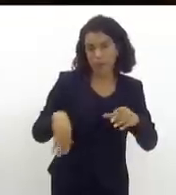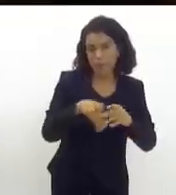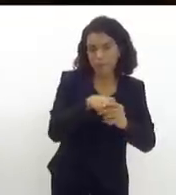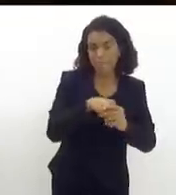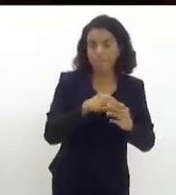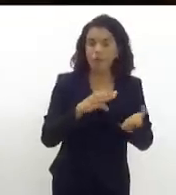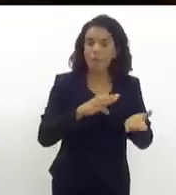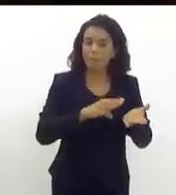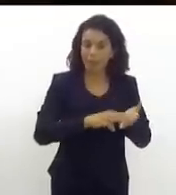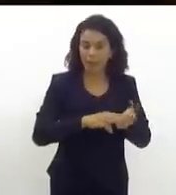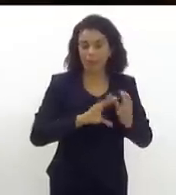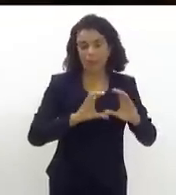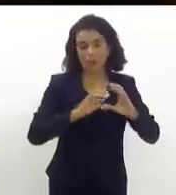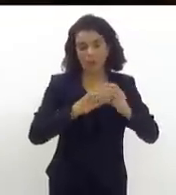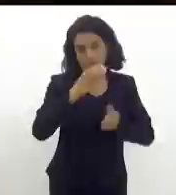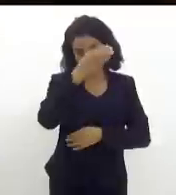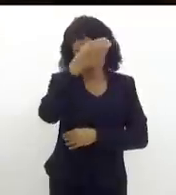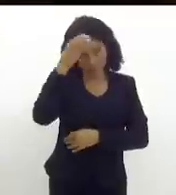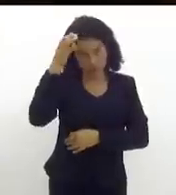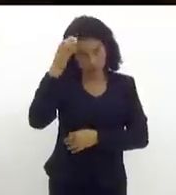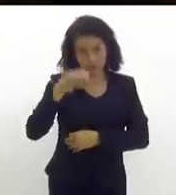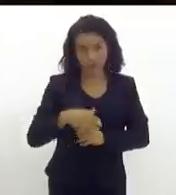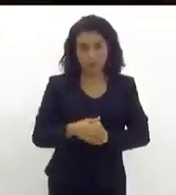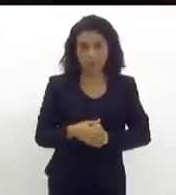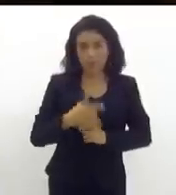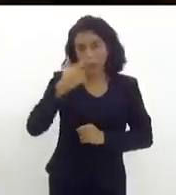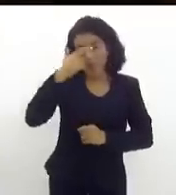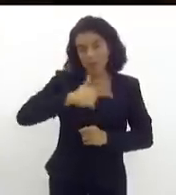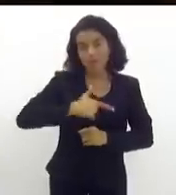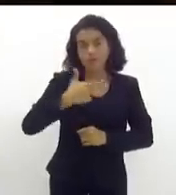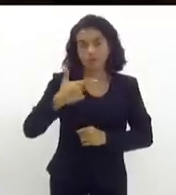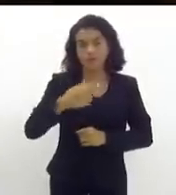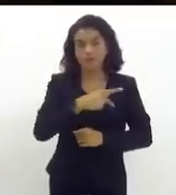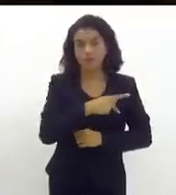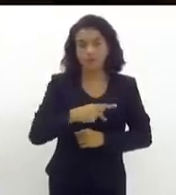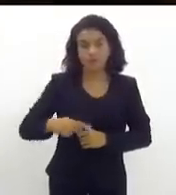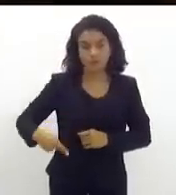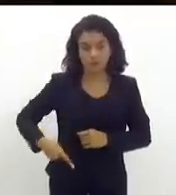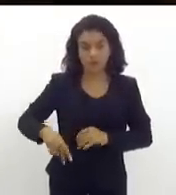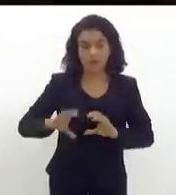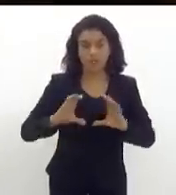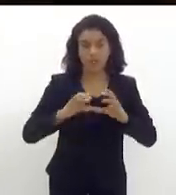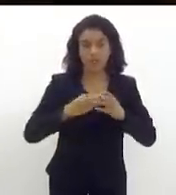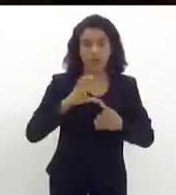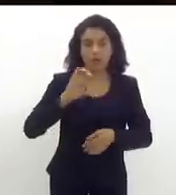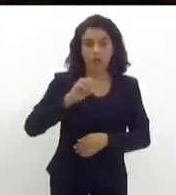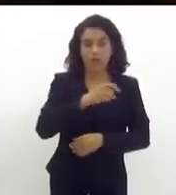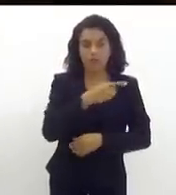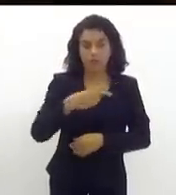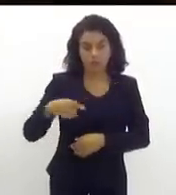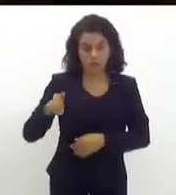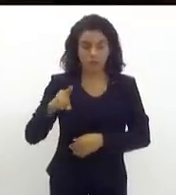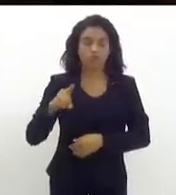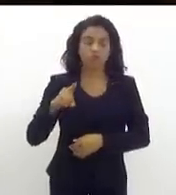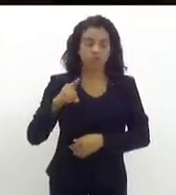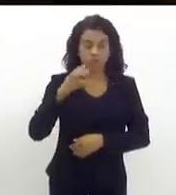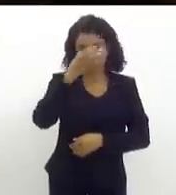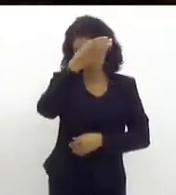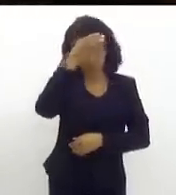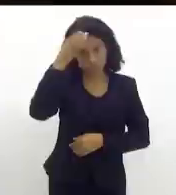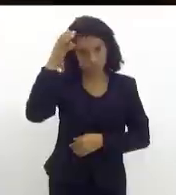de defesa do consumidor sou vice-presidente da comissão de Defesa do Consumidor